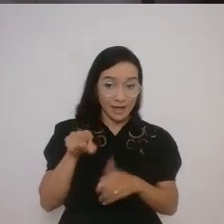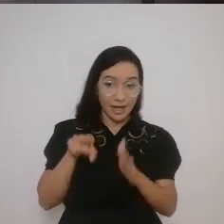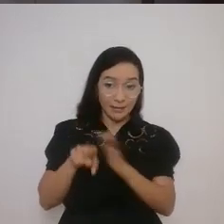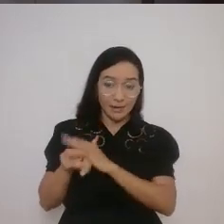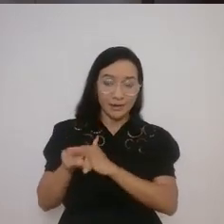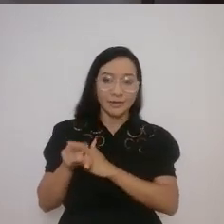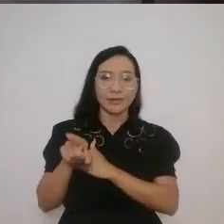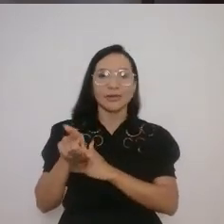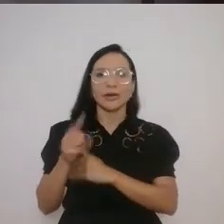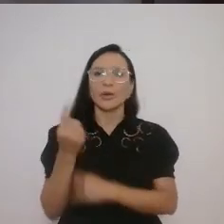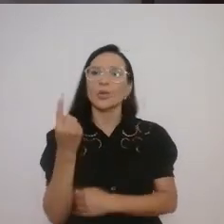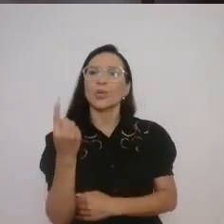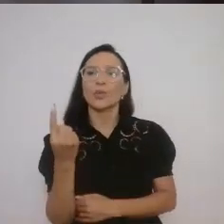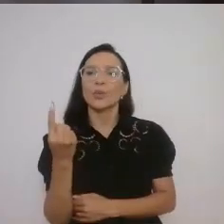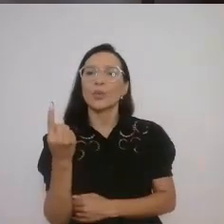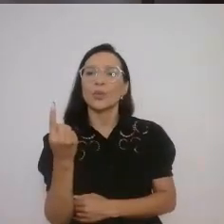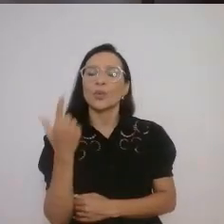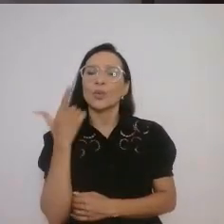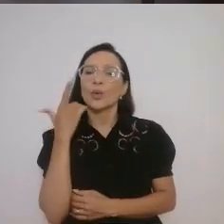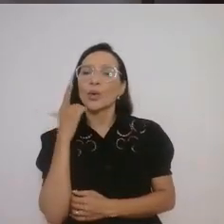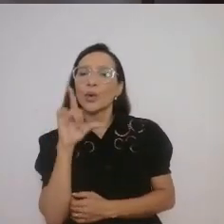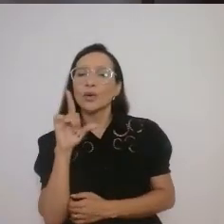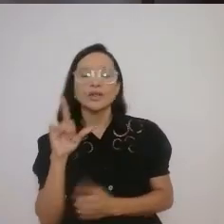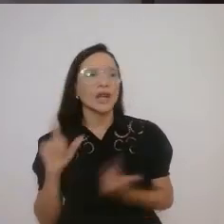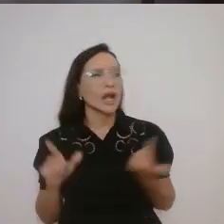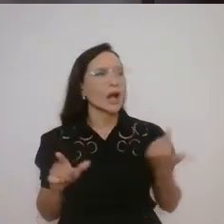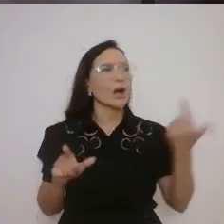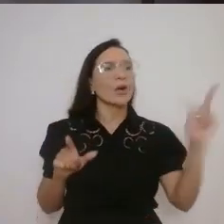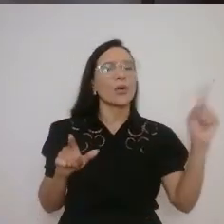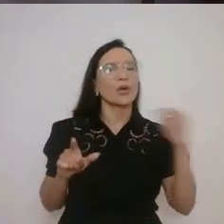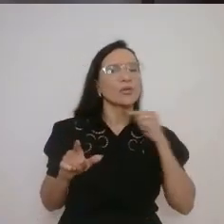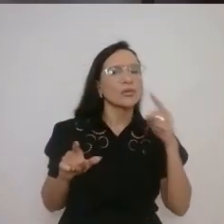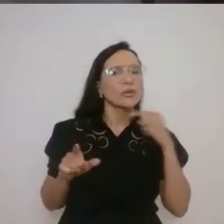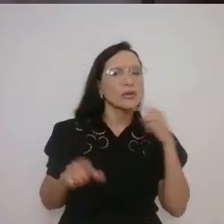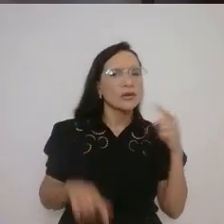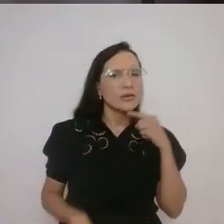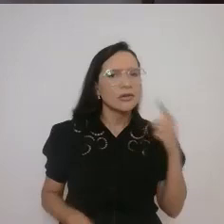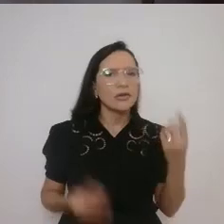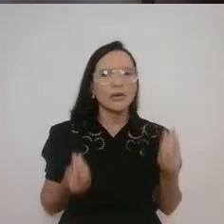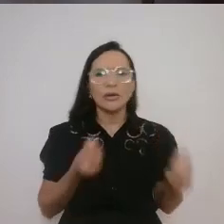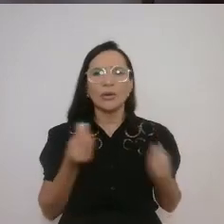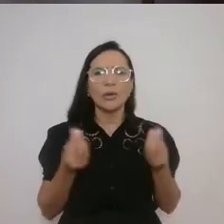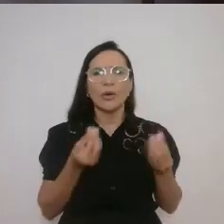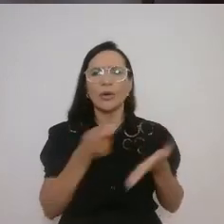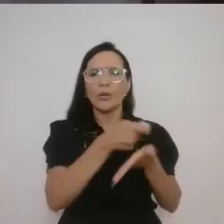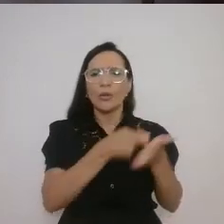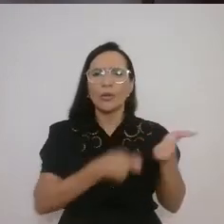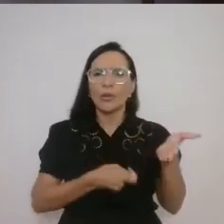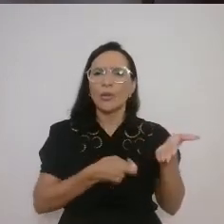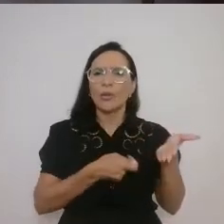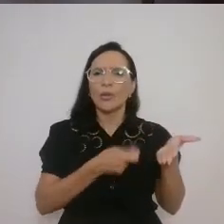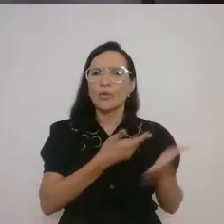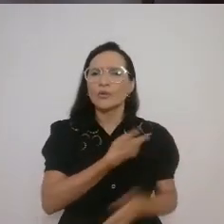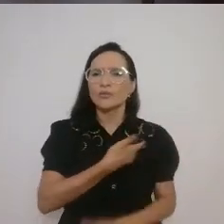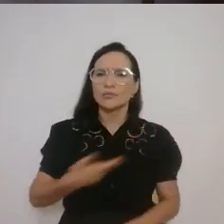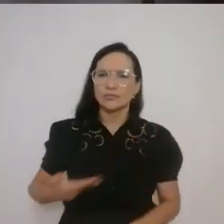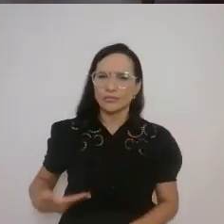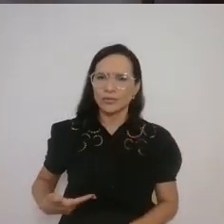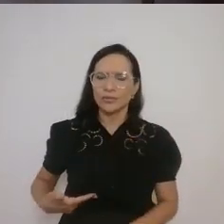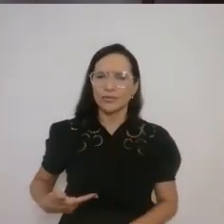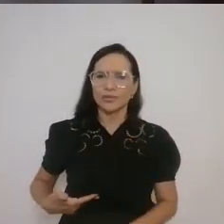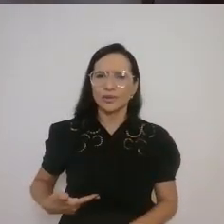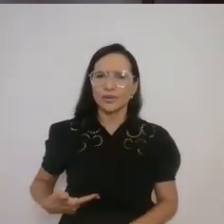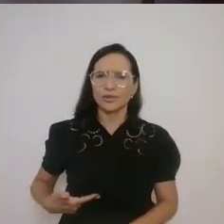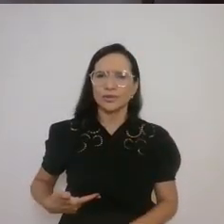um candidato e não é válido para outro. Em um concurso público em que, se admitir essa